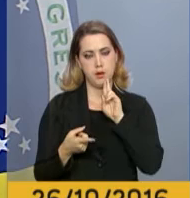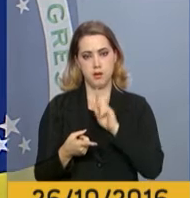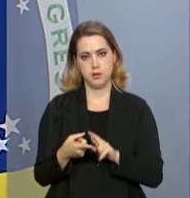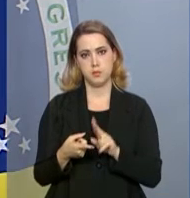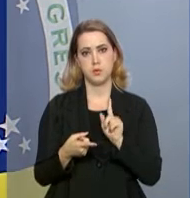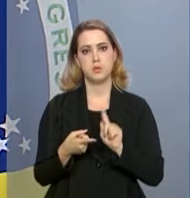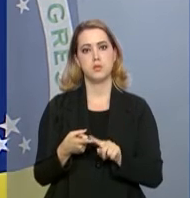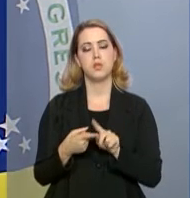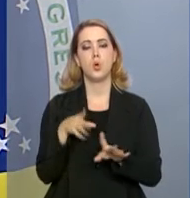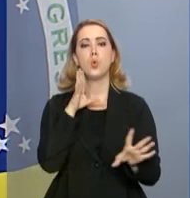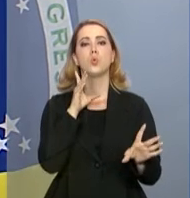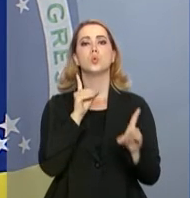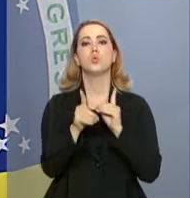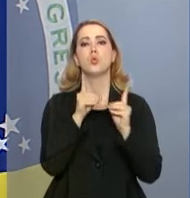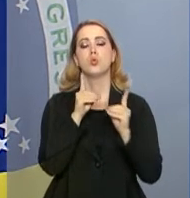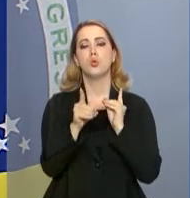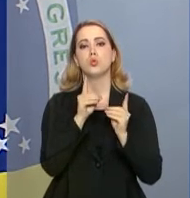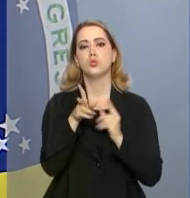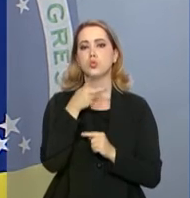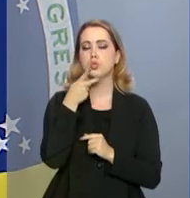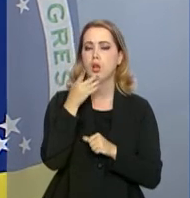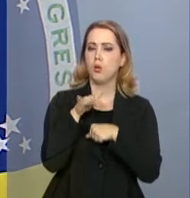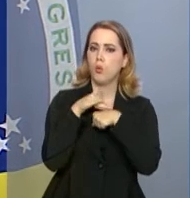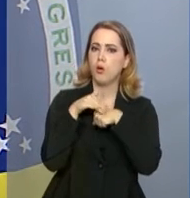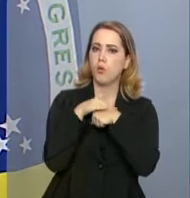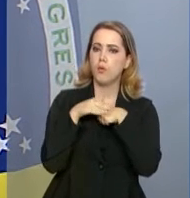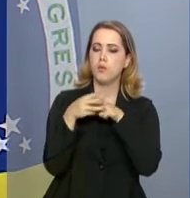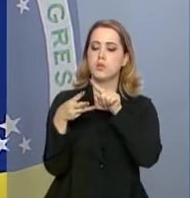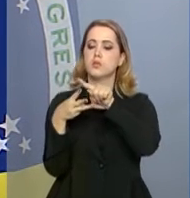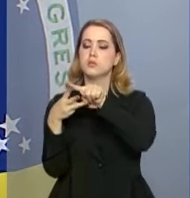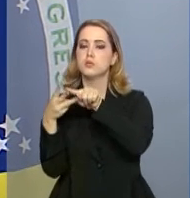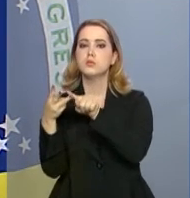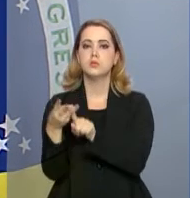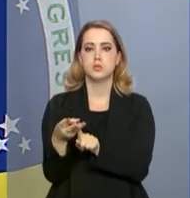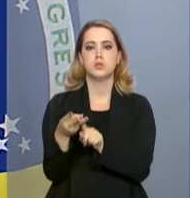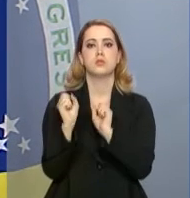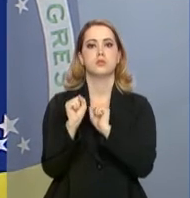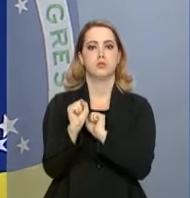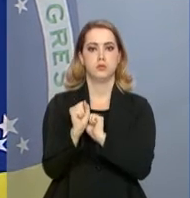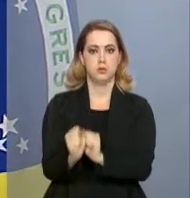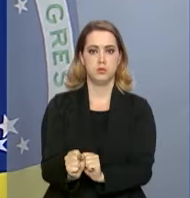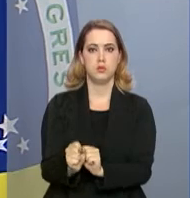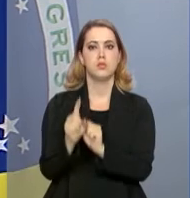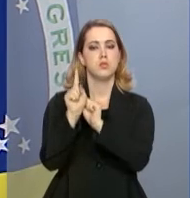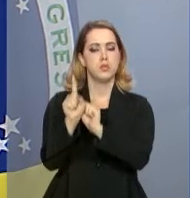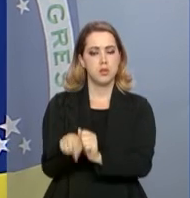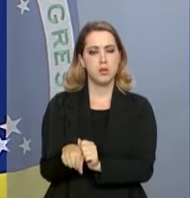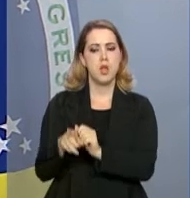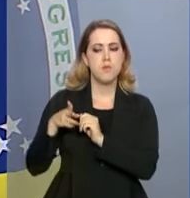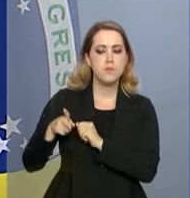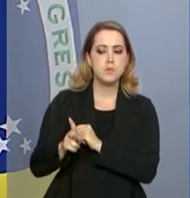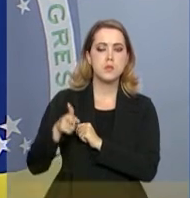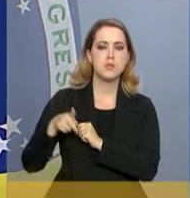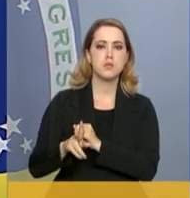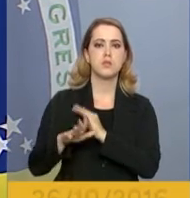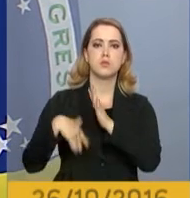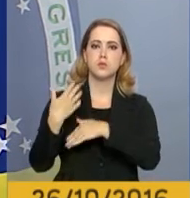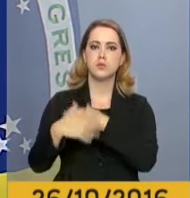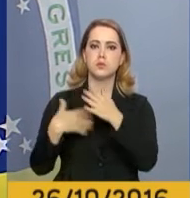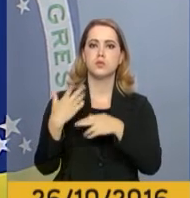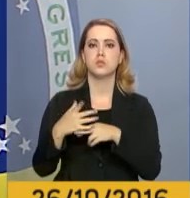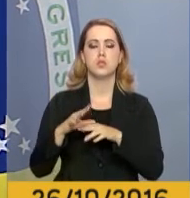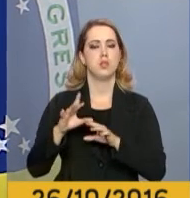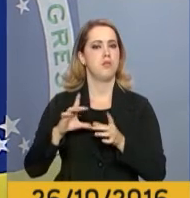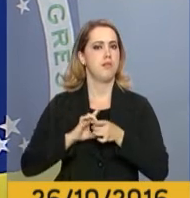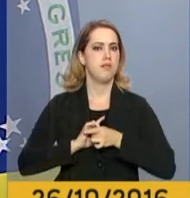que o diálogo do presidente Michel Temer com esses três interlocutores é permanente, fluido e